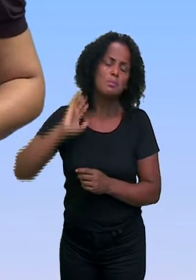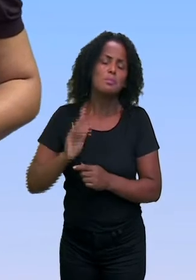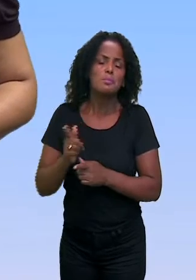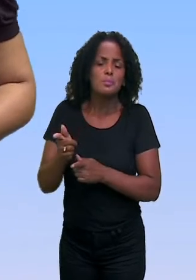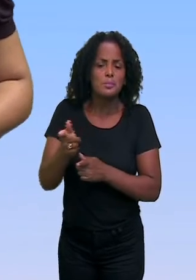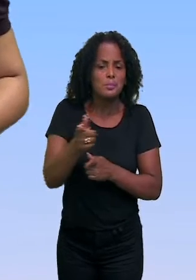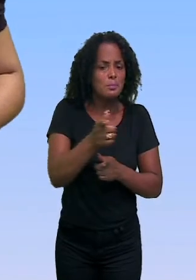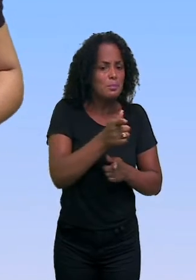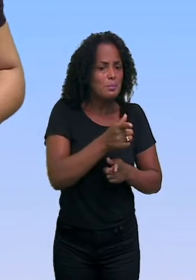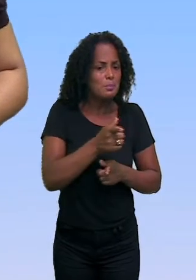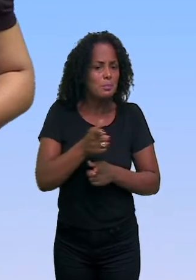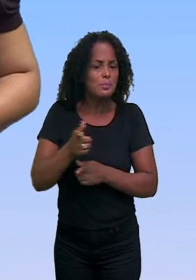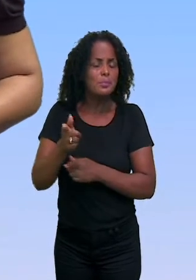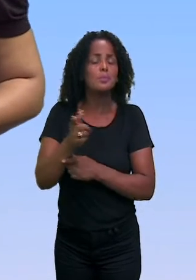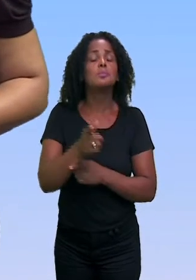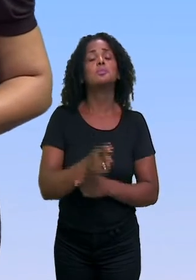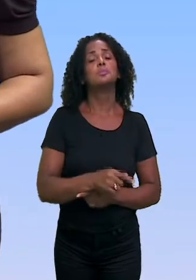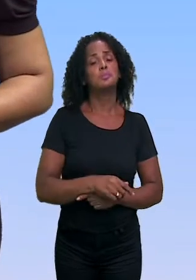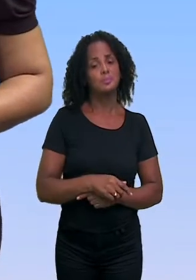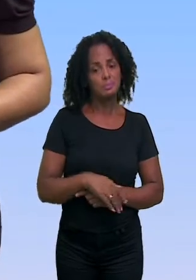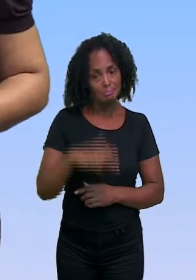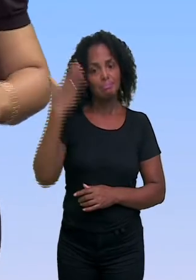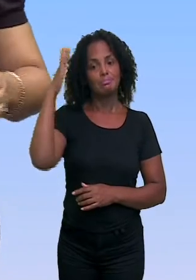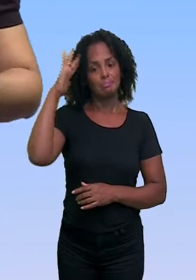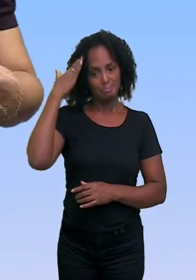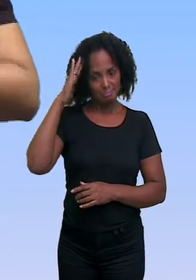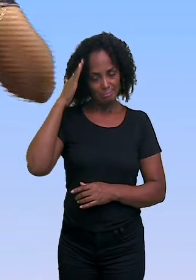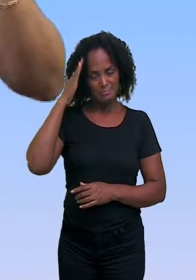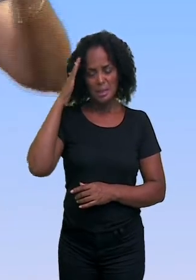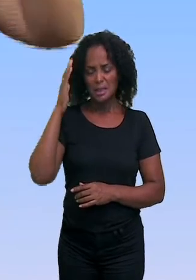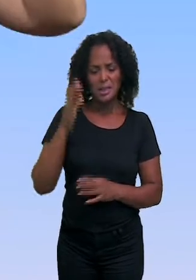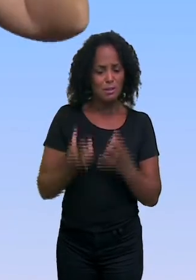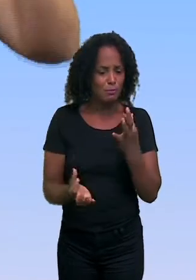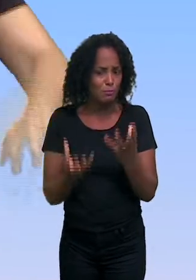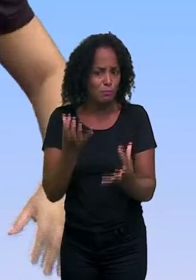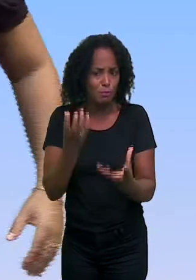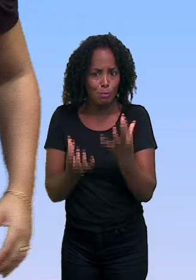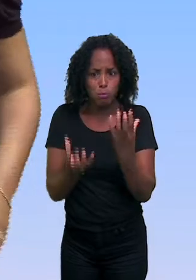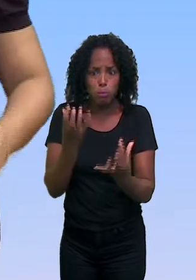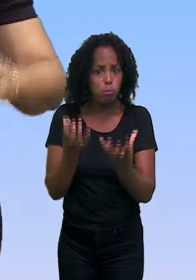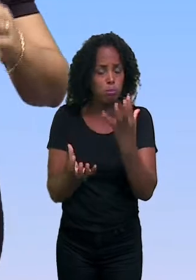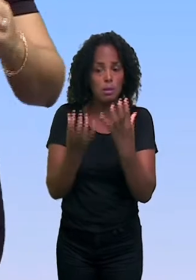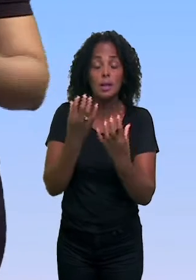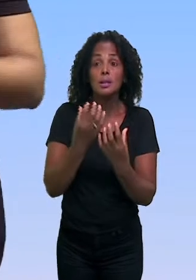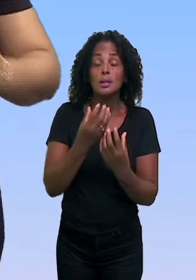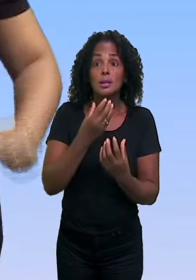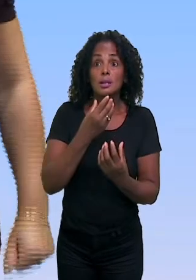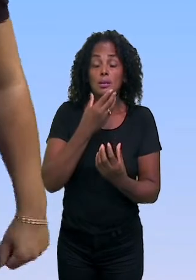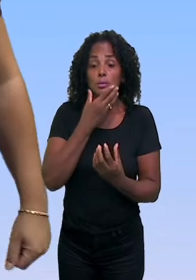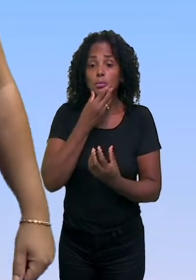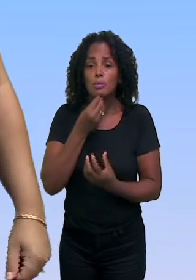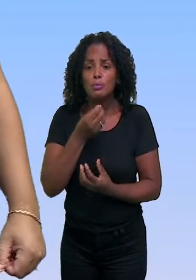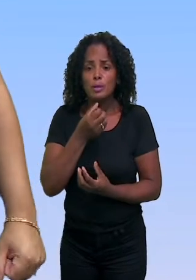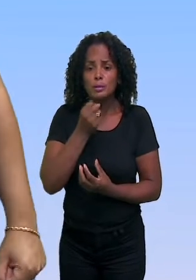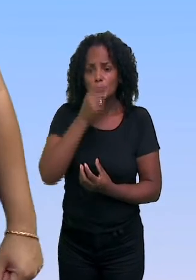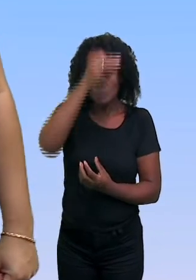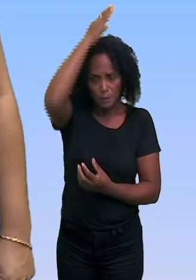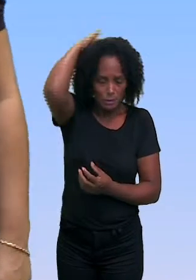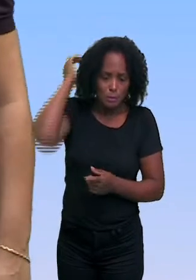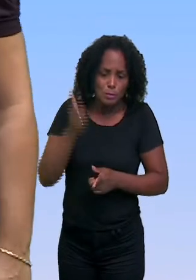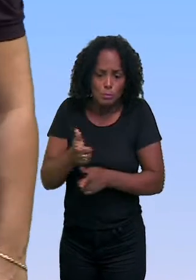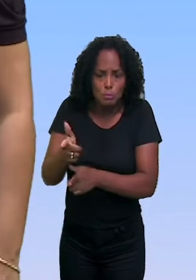Fire bem que é o bombeiro aquele que Apaga o fogo laranja Então vamos lá para